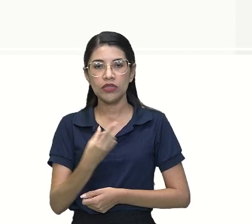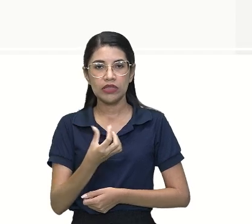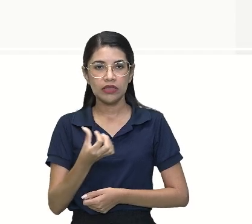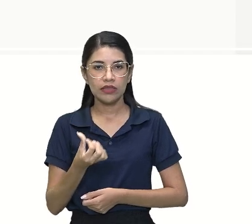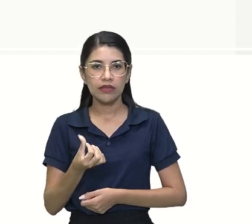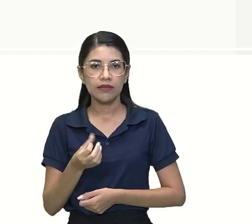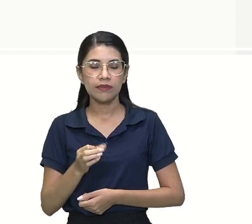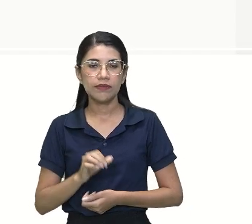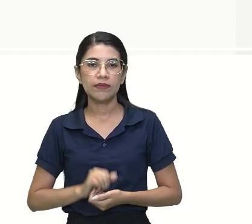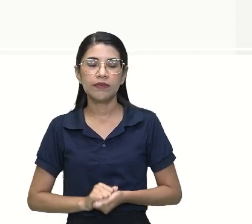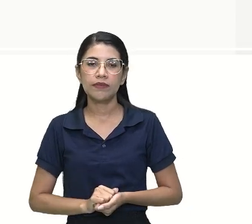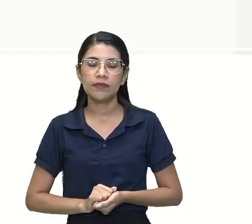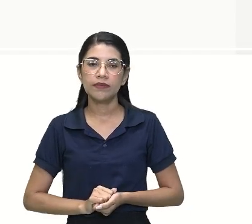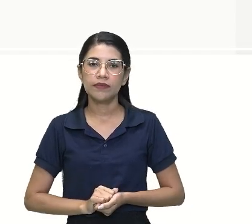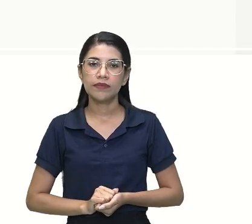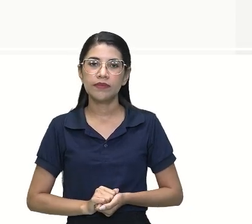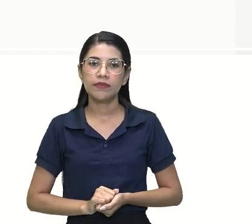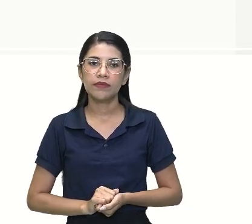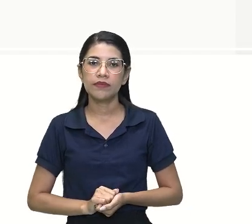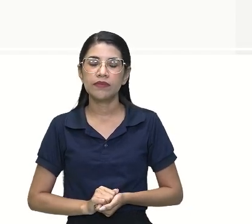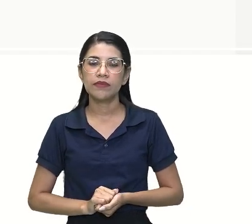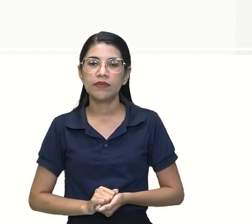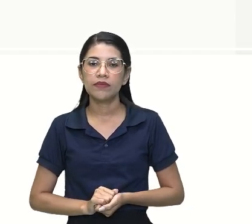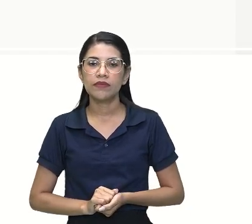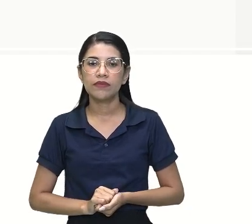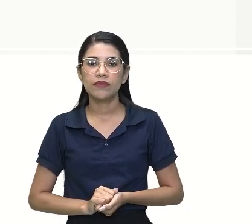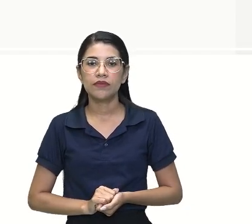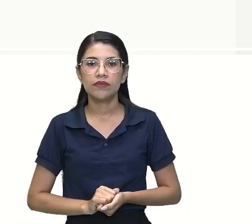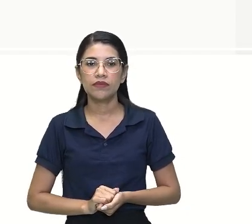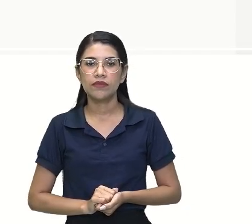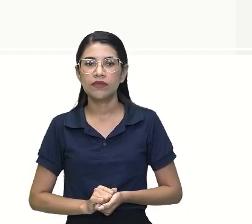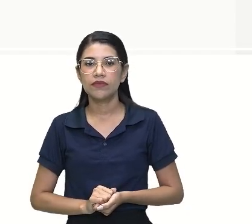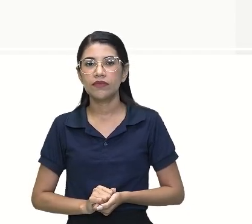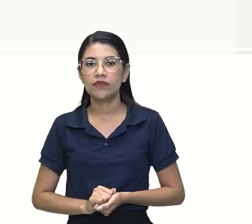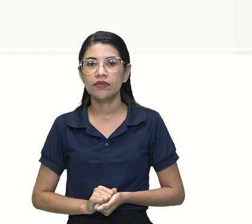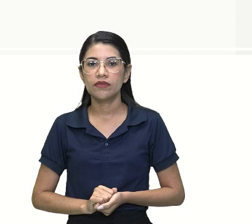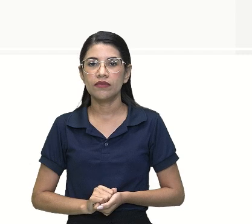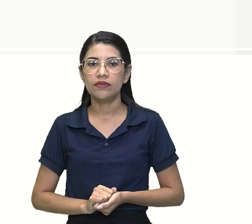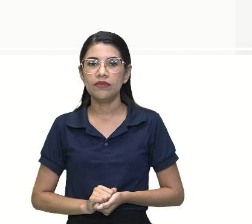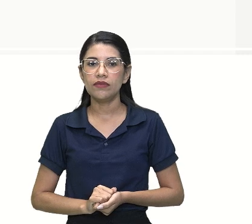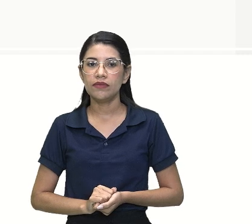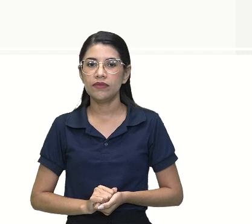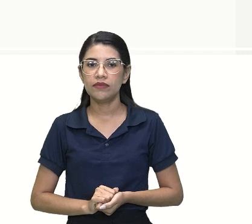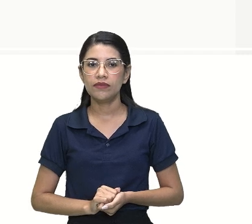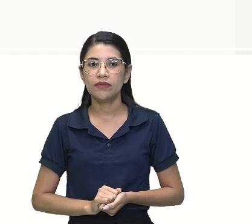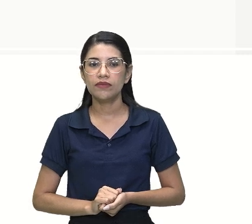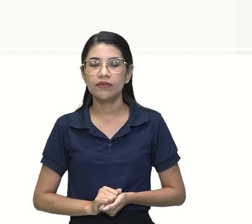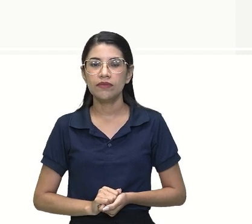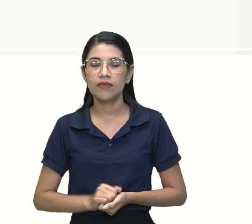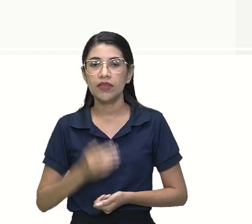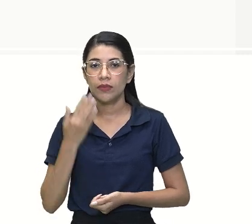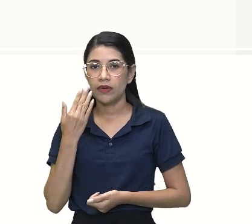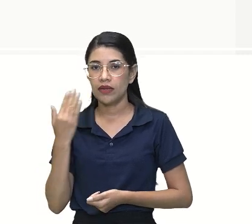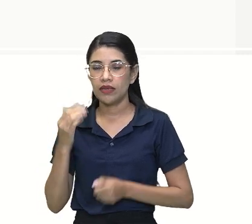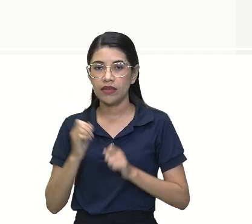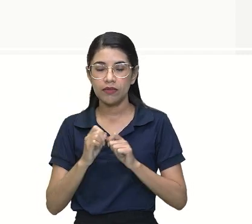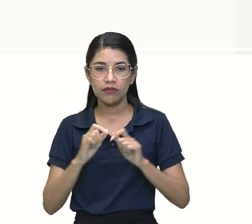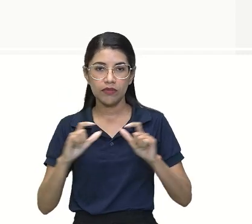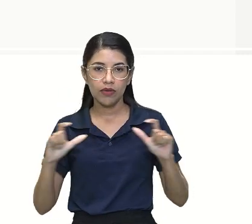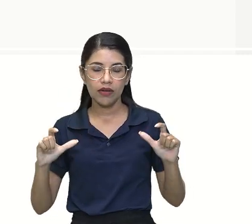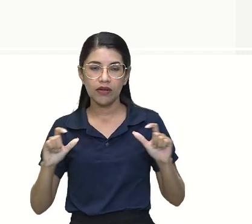já. O resultado do quadrado do 4, né? Então, olha só o que nós vamos ter. Vou juntar